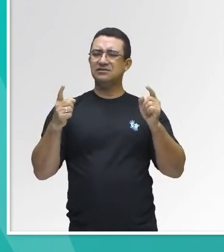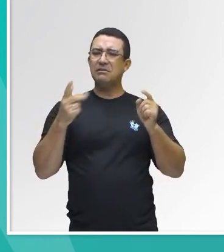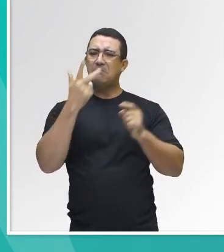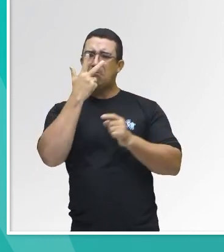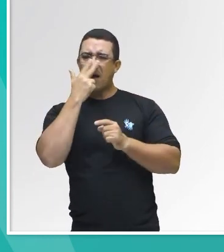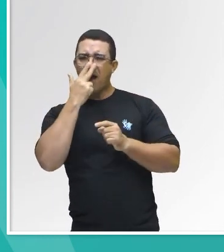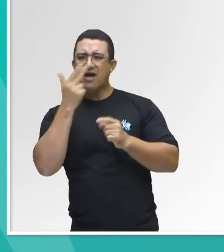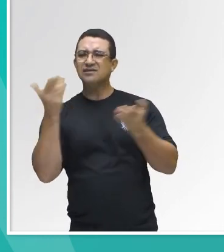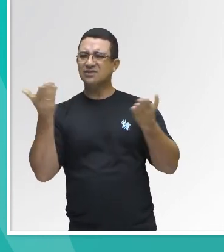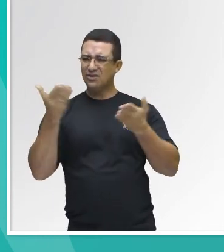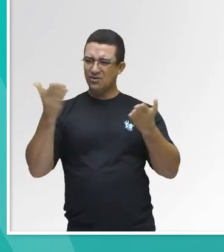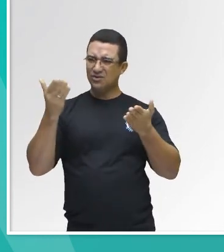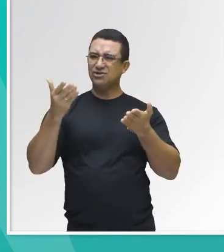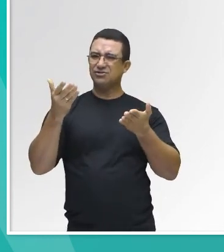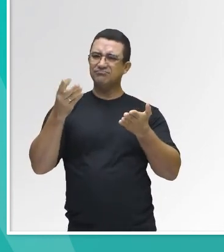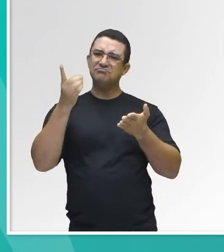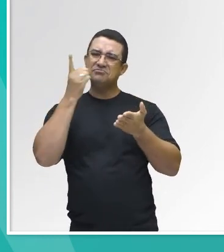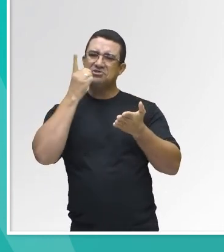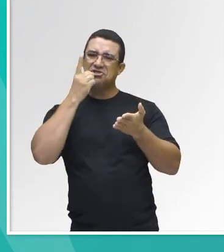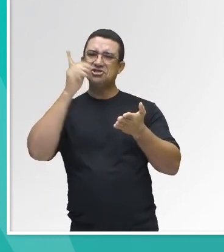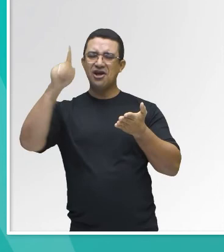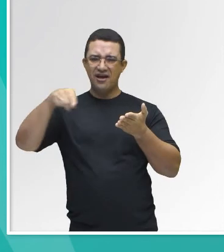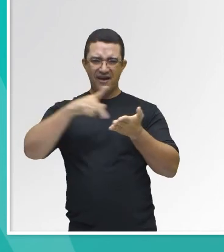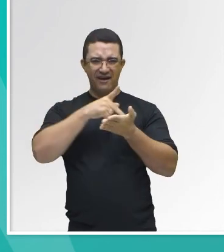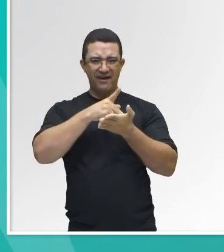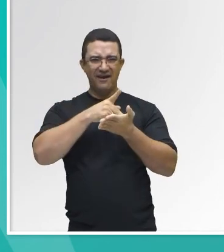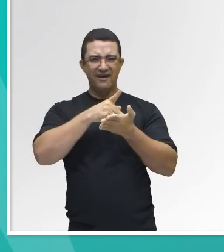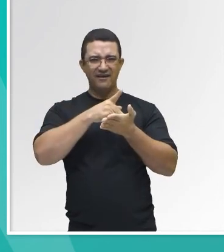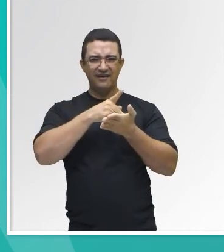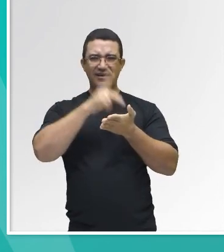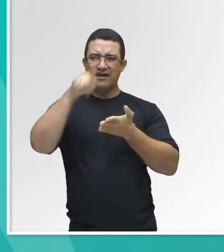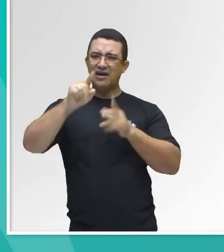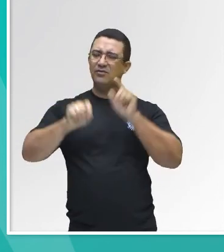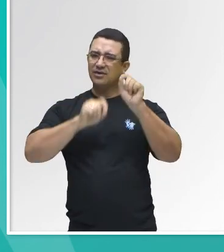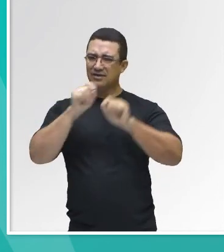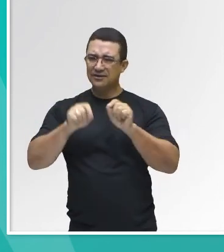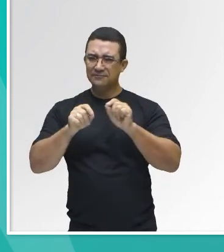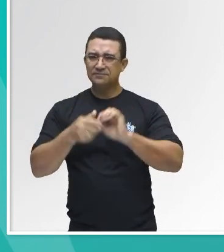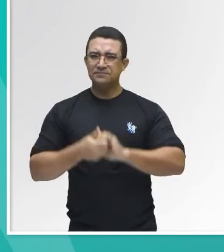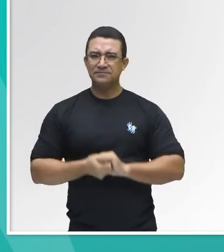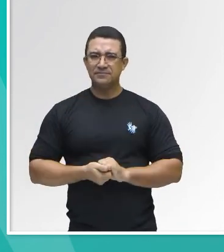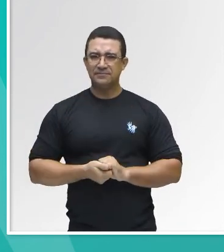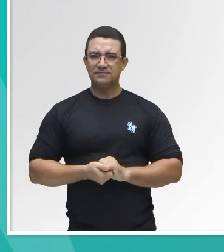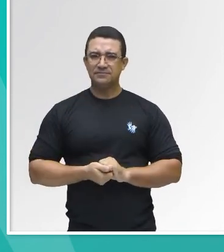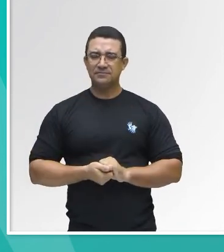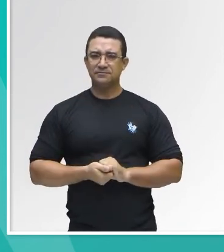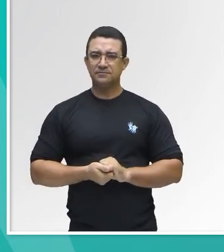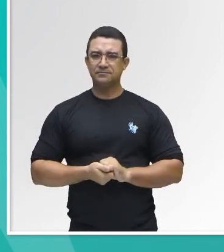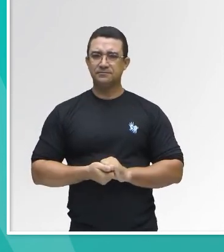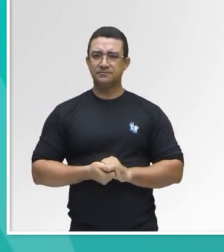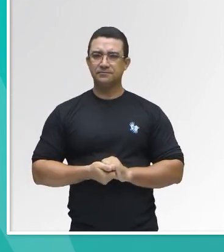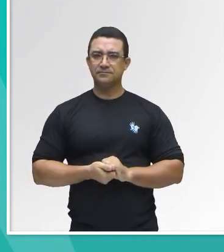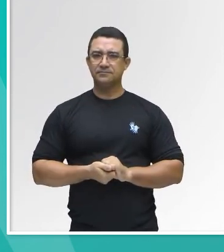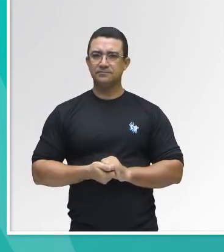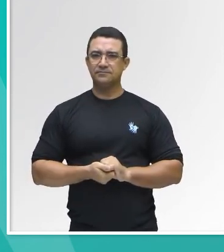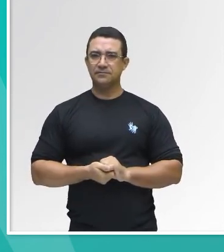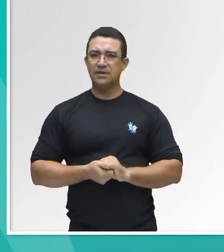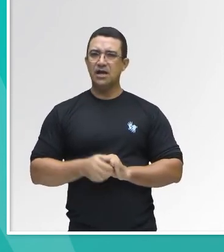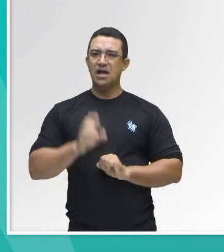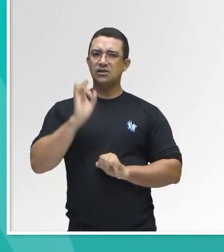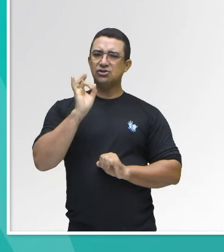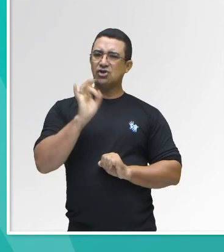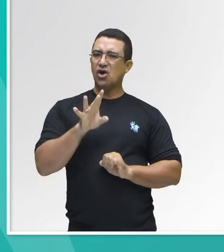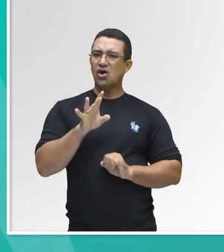Es puro floro. A expressão puro floro é como se fosse por enfeite,